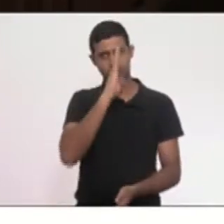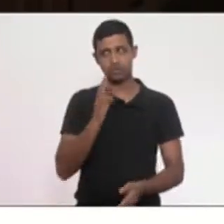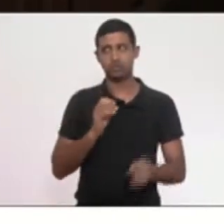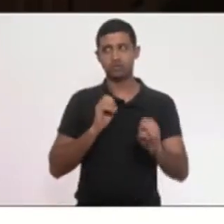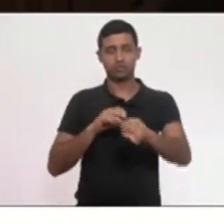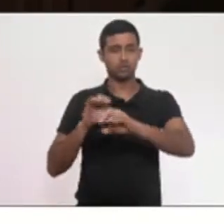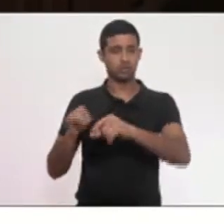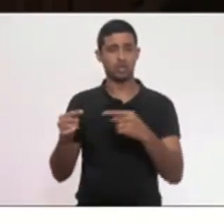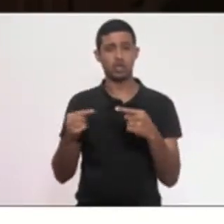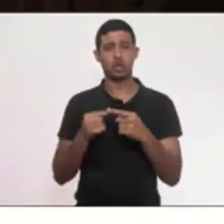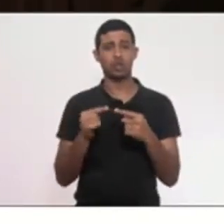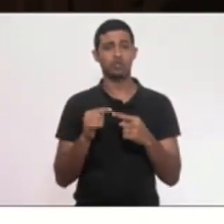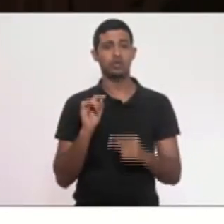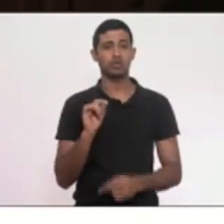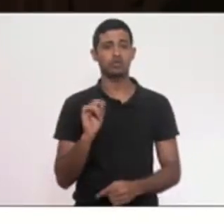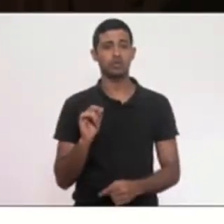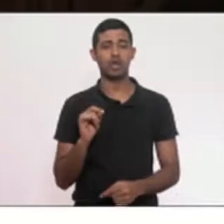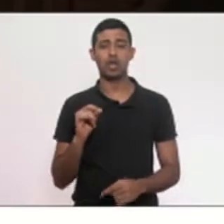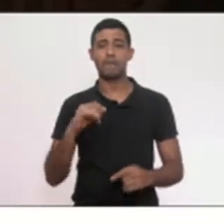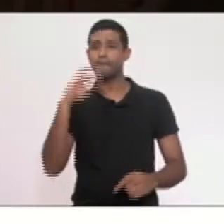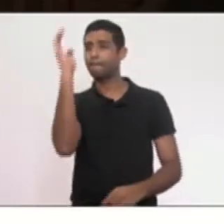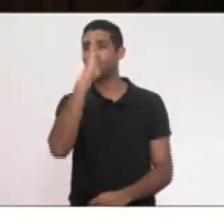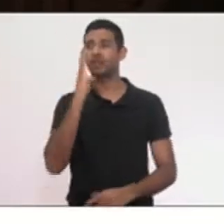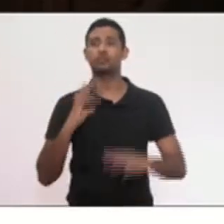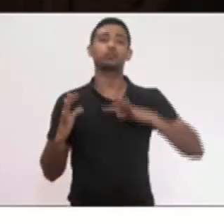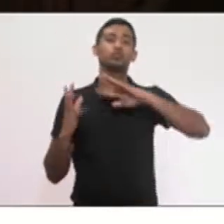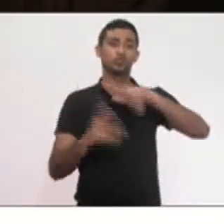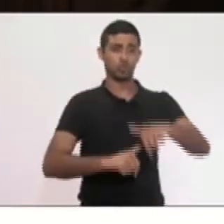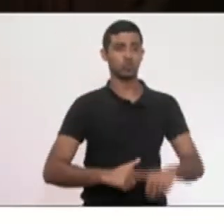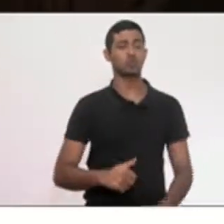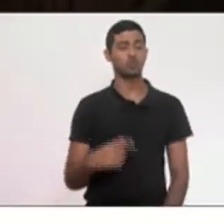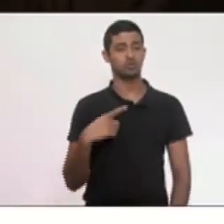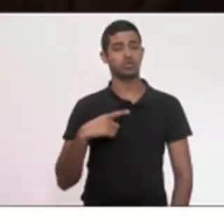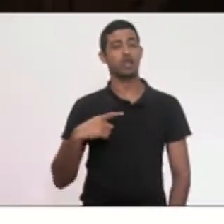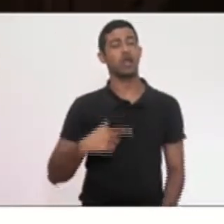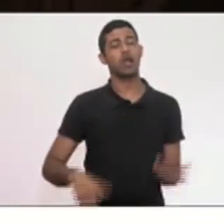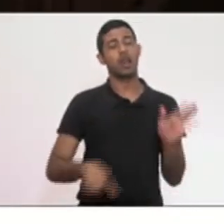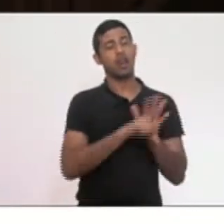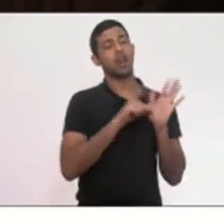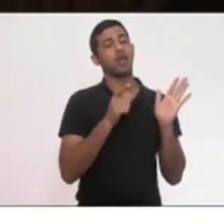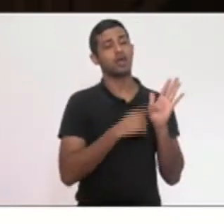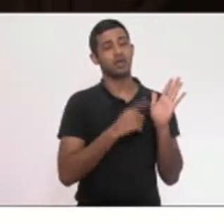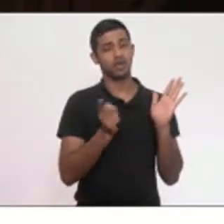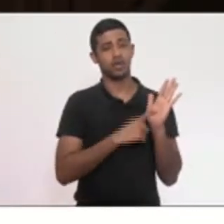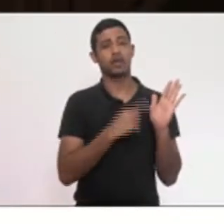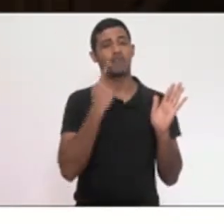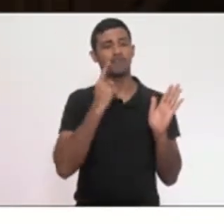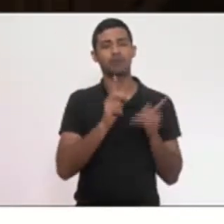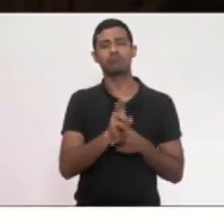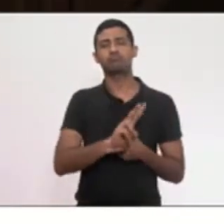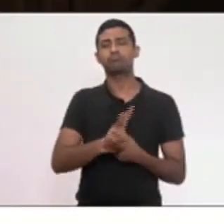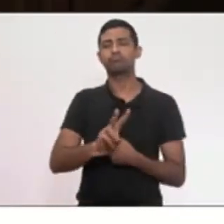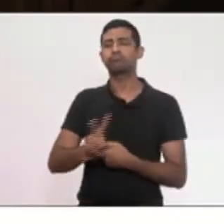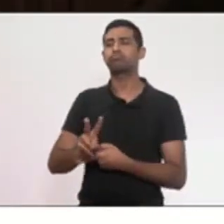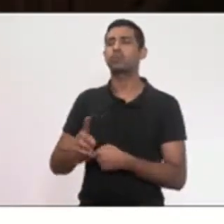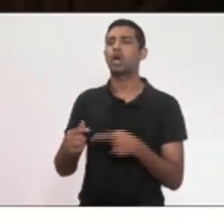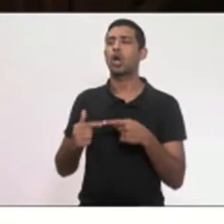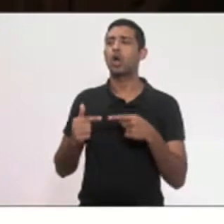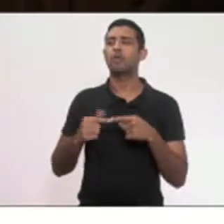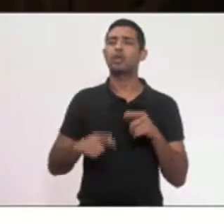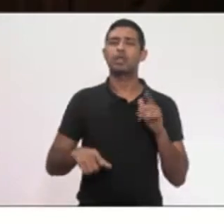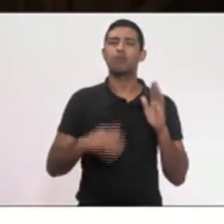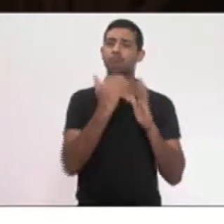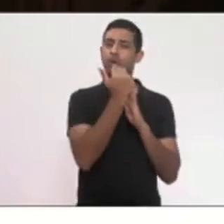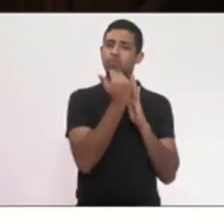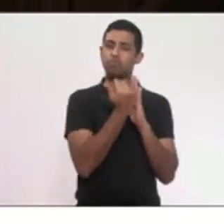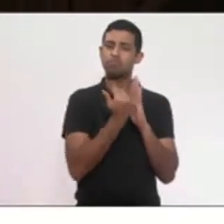entidade constituída nacionalmente, por lei, com o objetivo de fazer o monitoramento do cumprimento das metas do